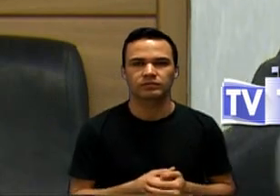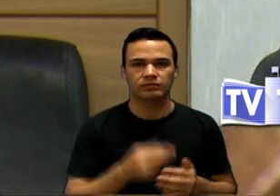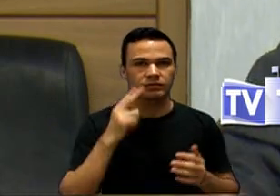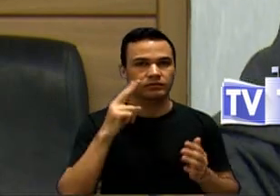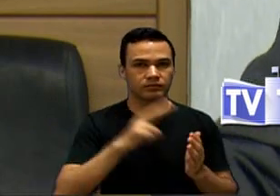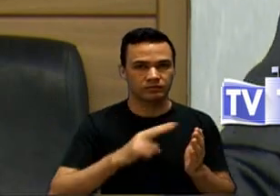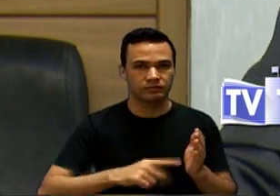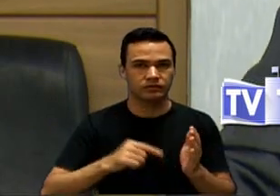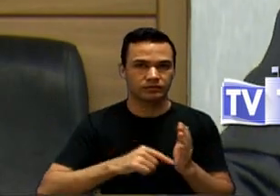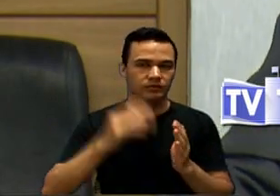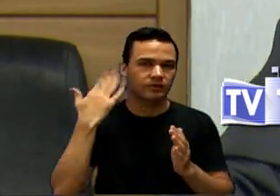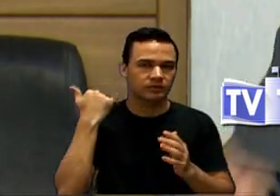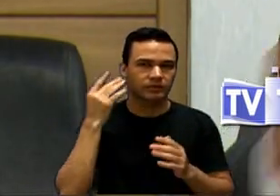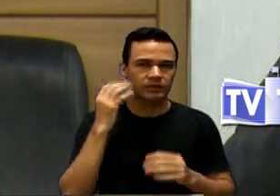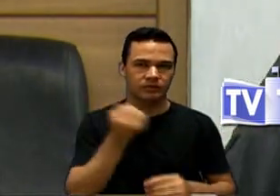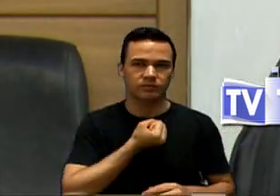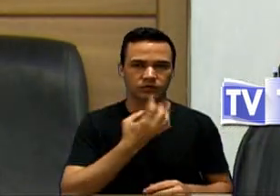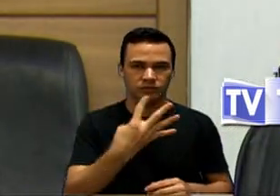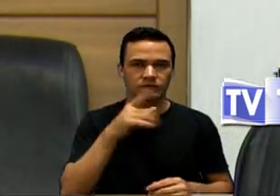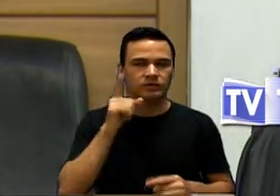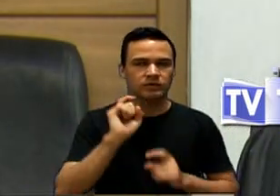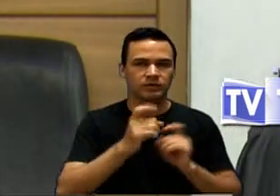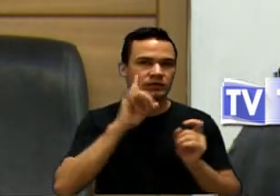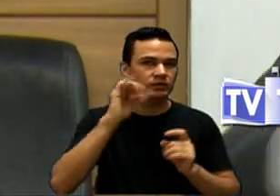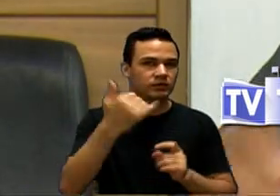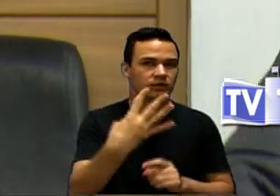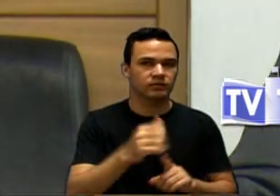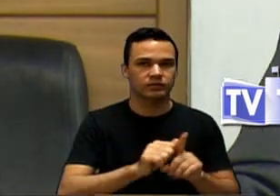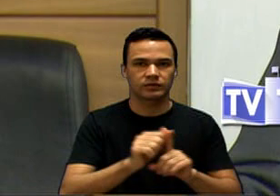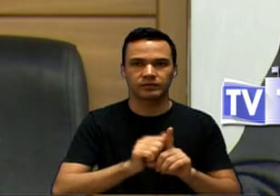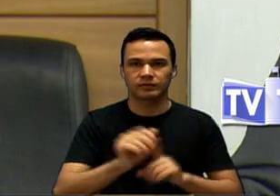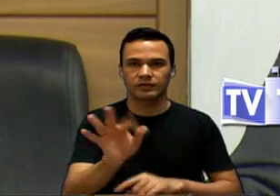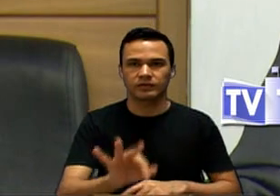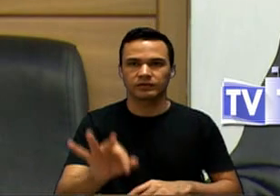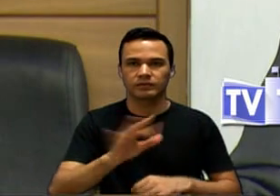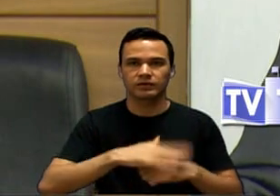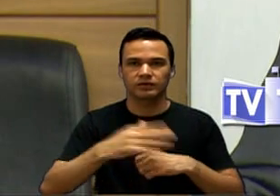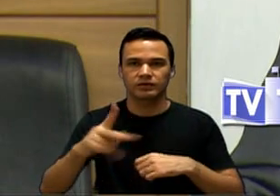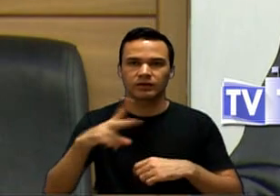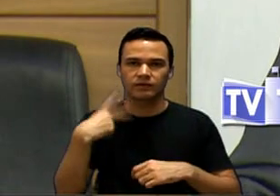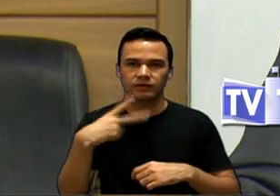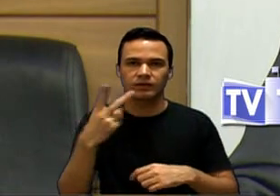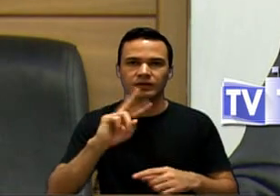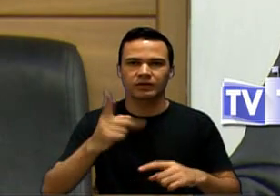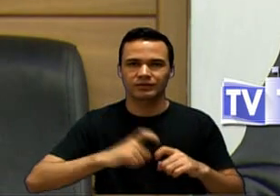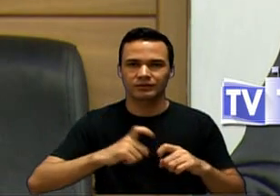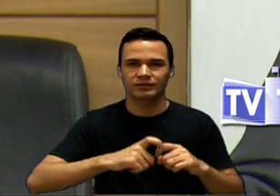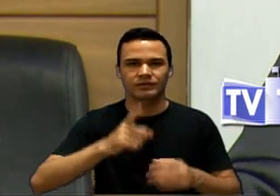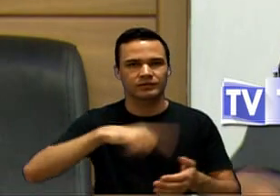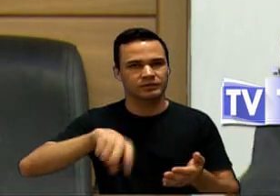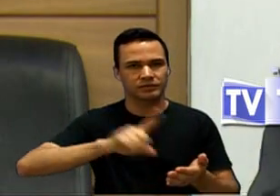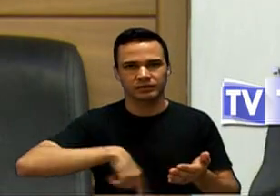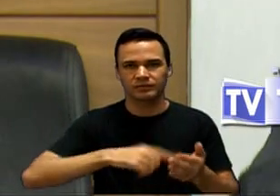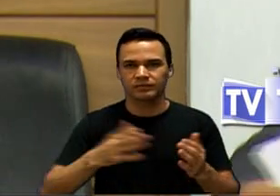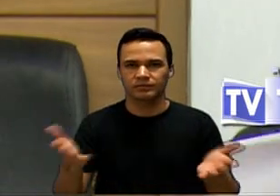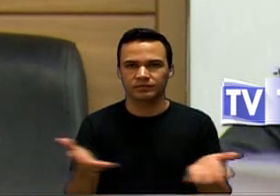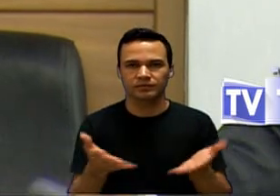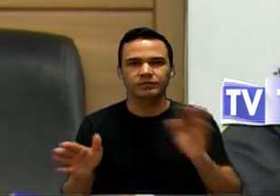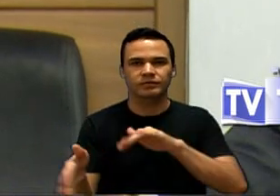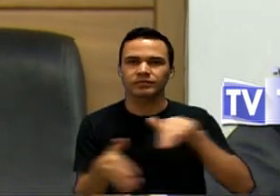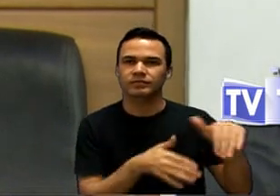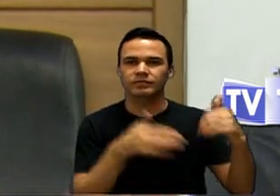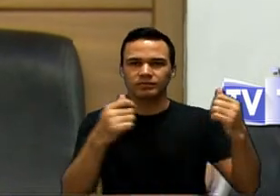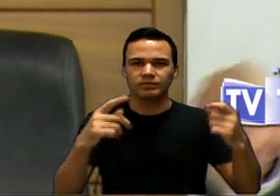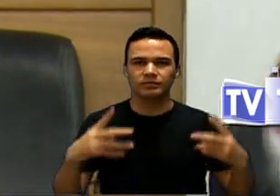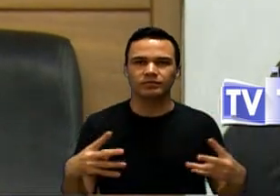Leitura da ata da 4ª sessão ordinária, realizada no dia 14 de fevereiro. Vereador Hélio Brasileiro pede dispensa. Expediente